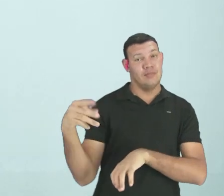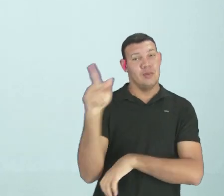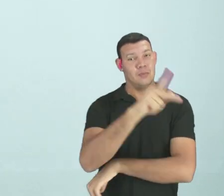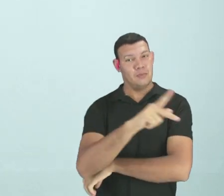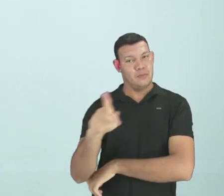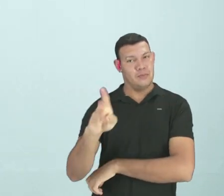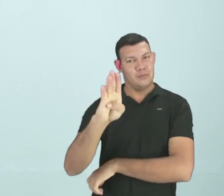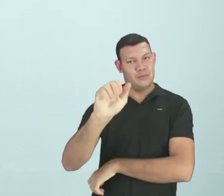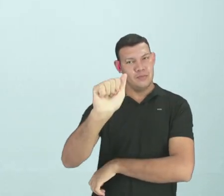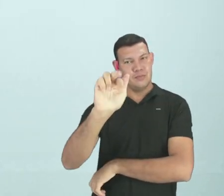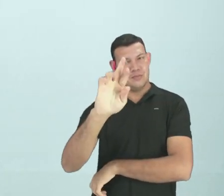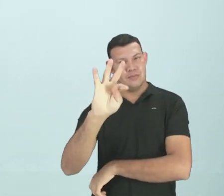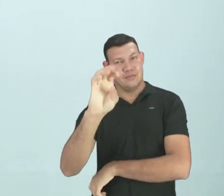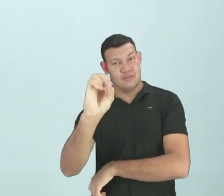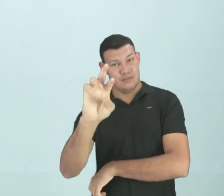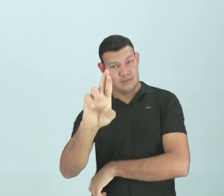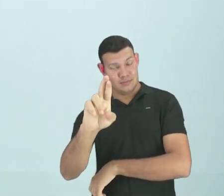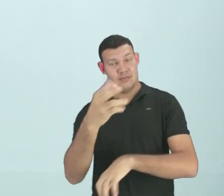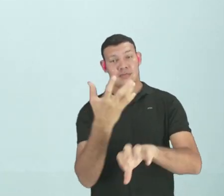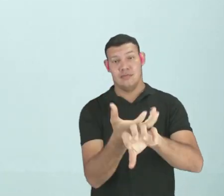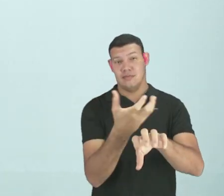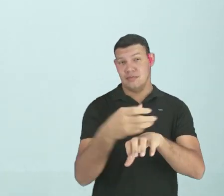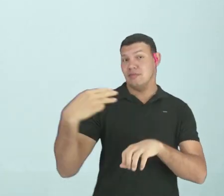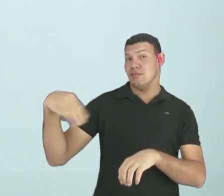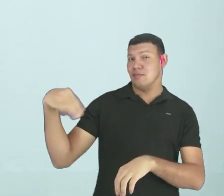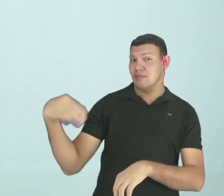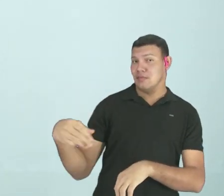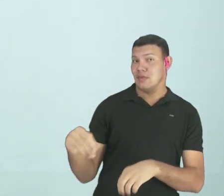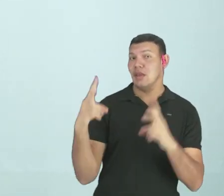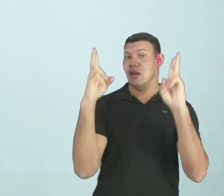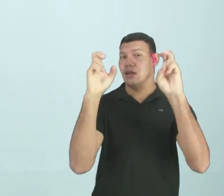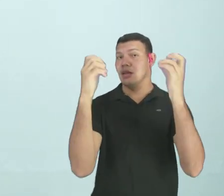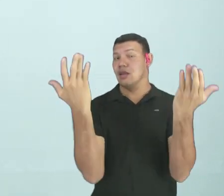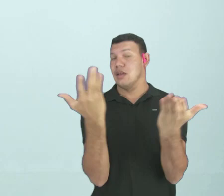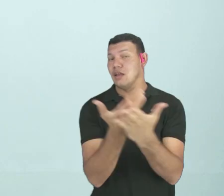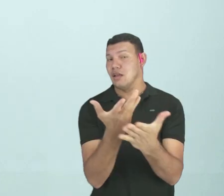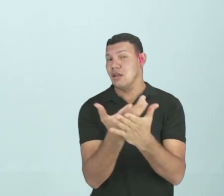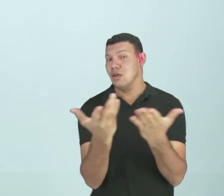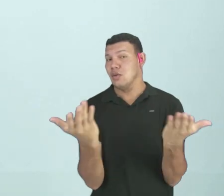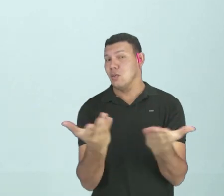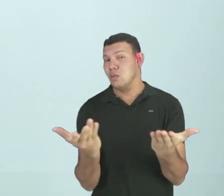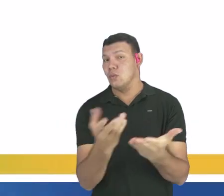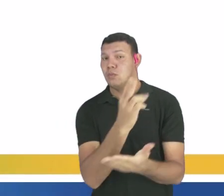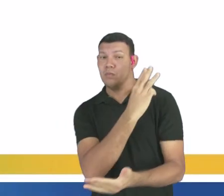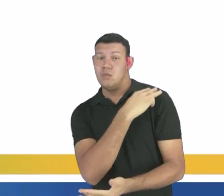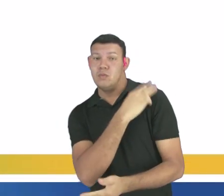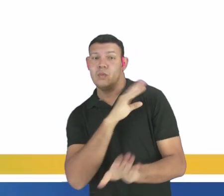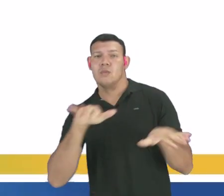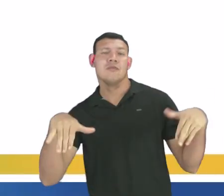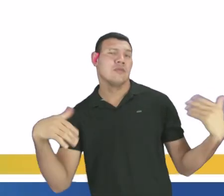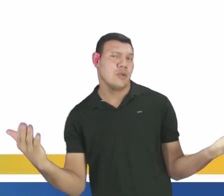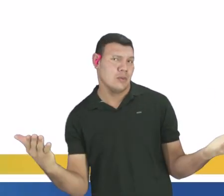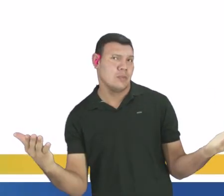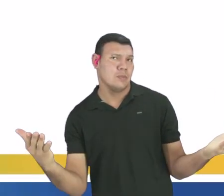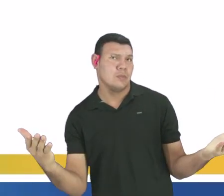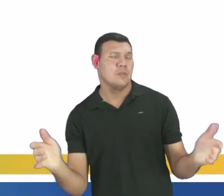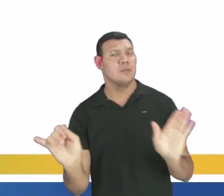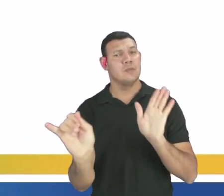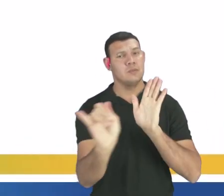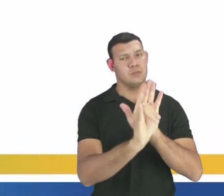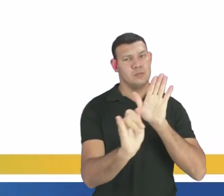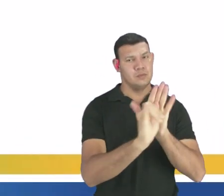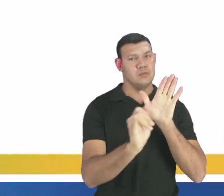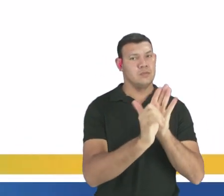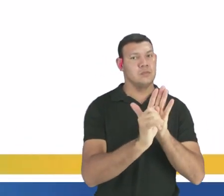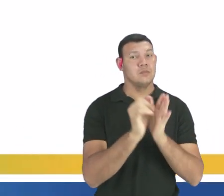Bartô, professor de matemática, e o tema da nossa aula de hoje da terceira série é identificação de raízes